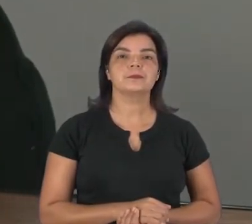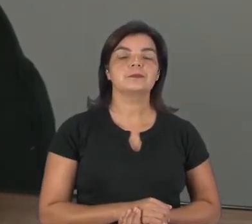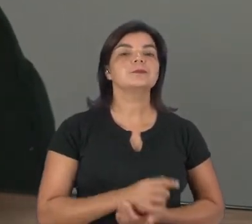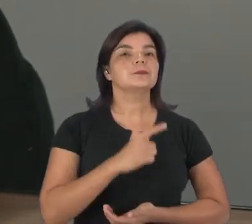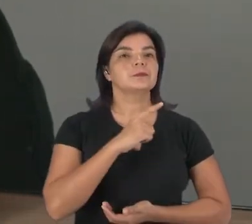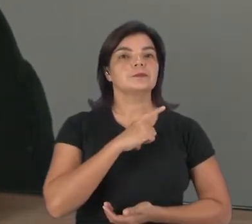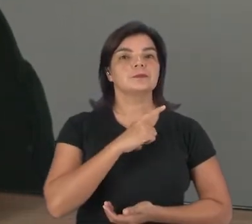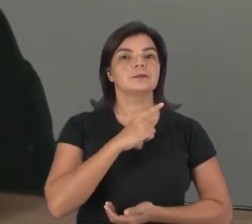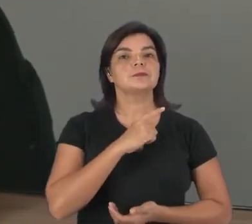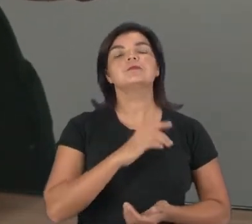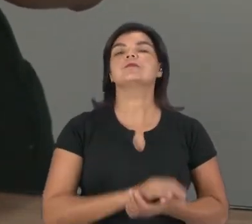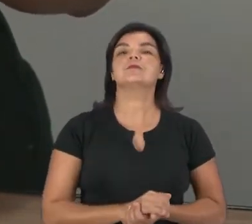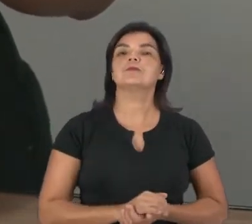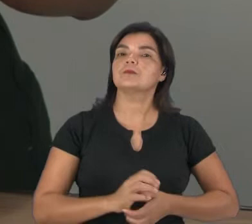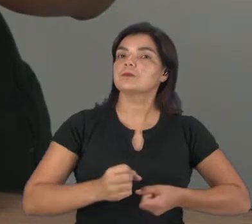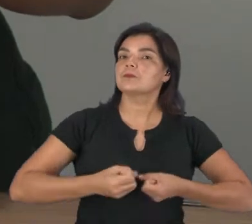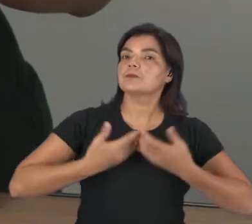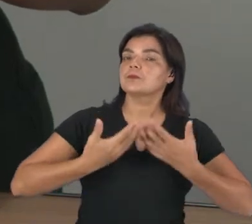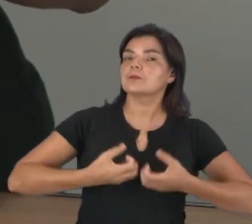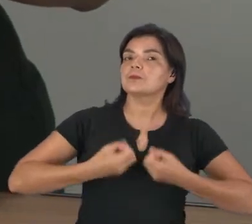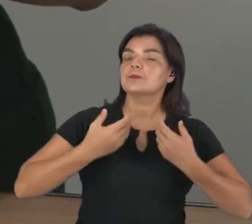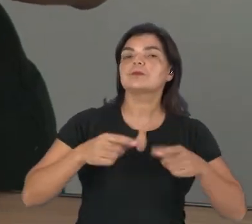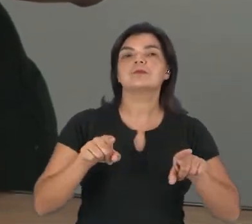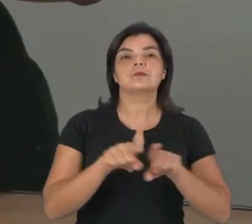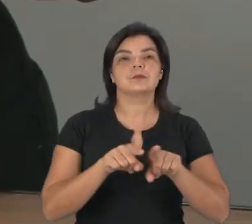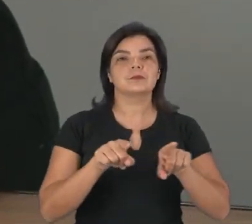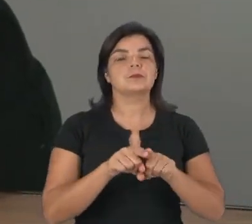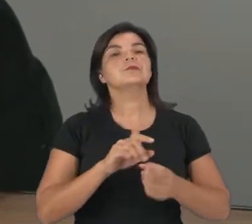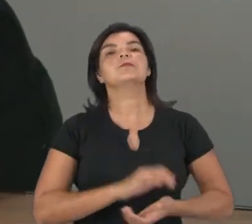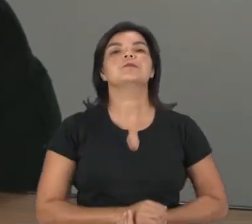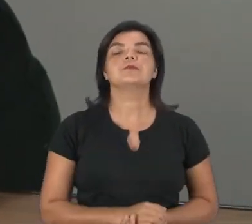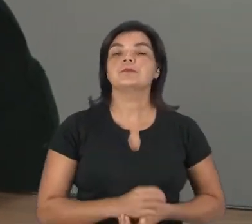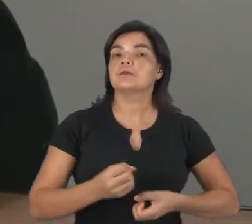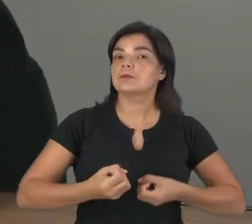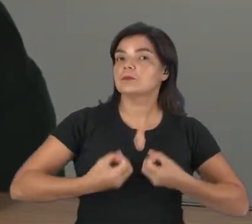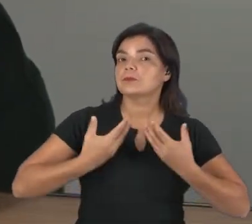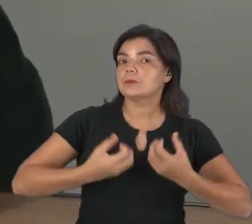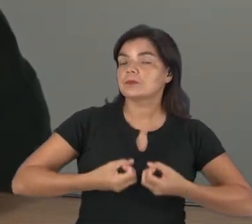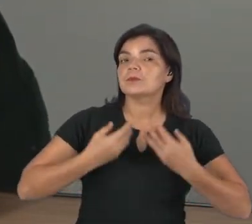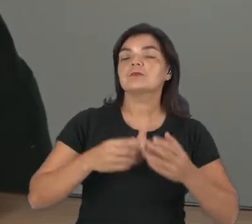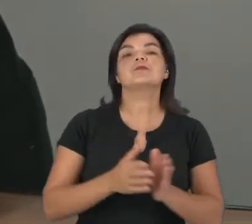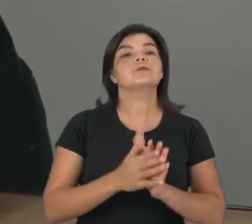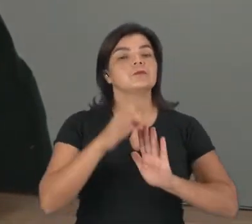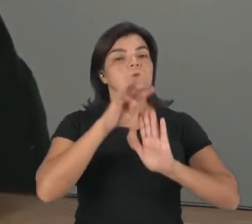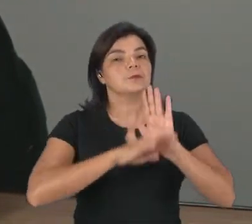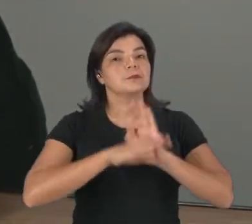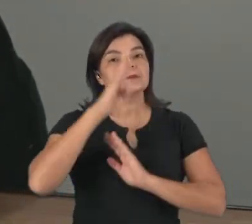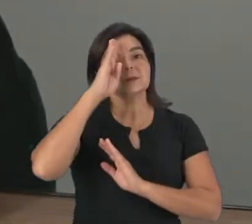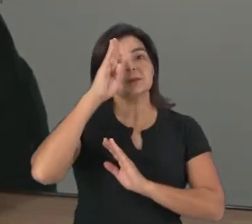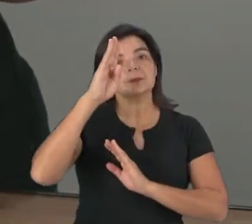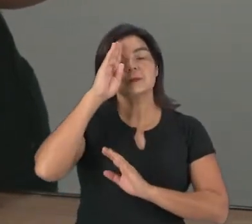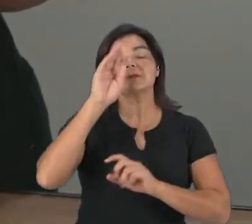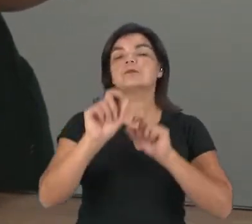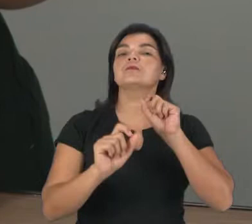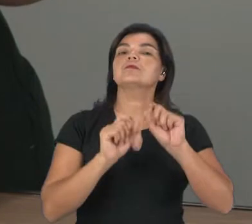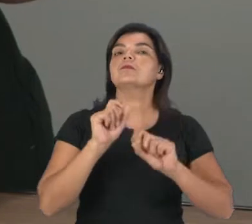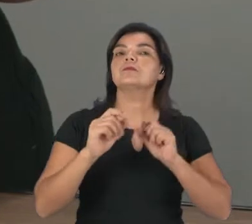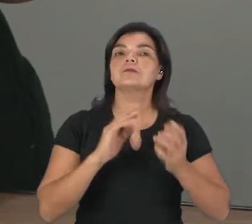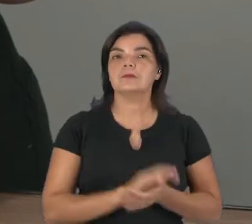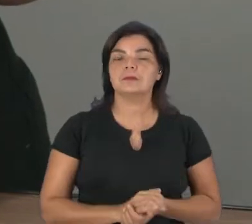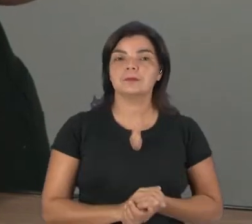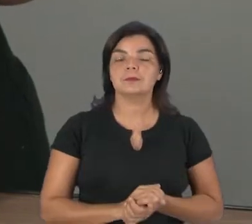Temos aqui o poema. O poema é um tipo de texto que tem a principal finalidade